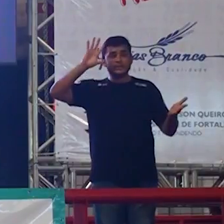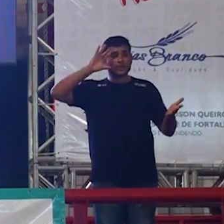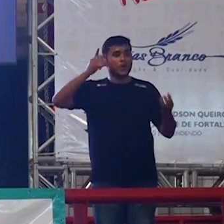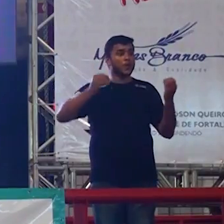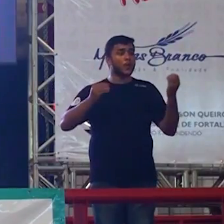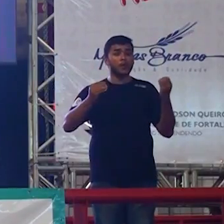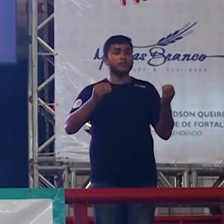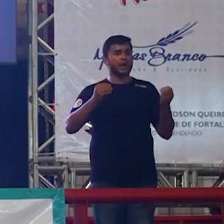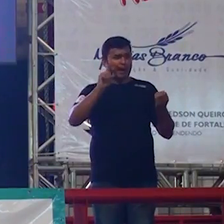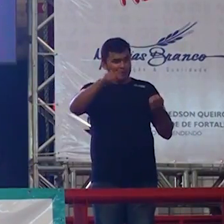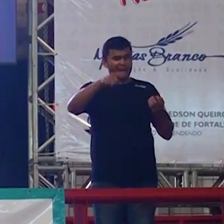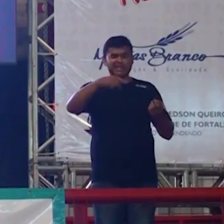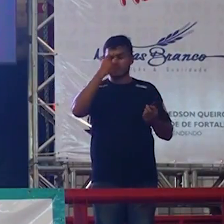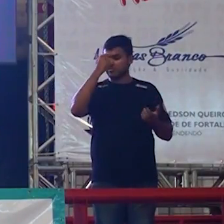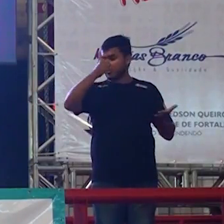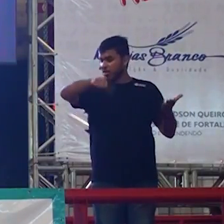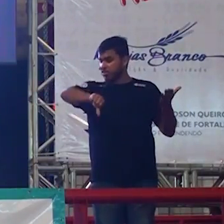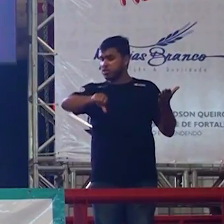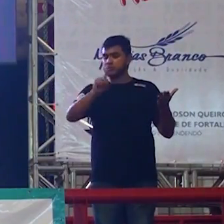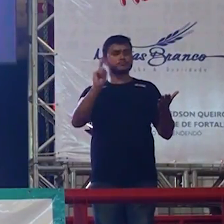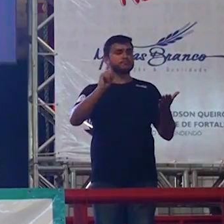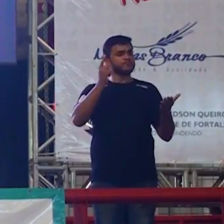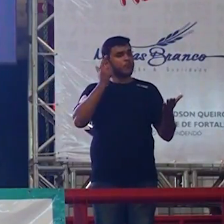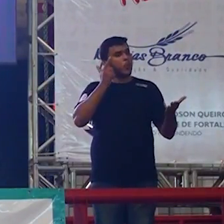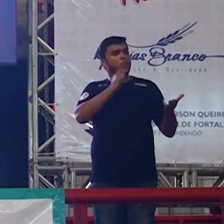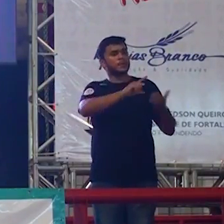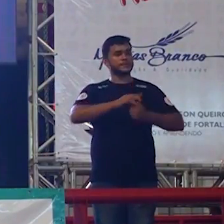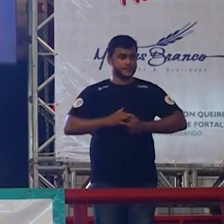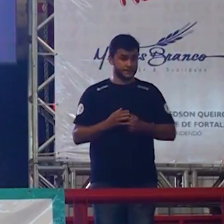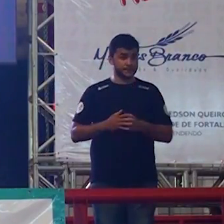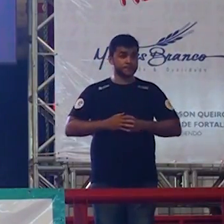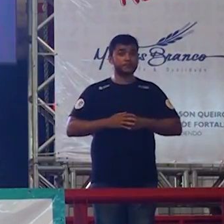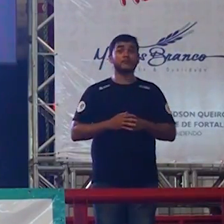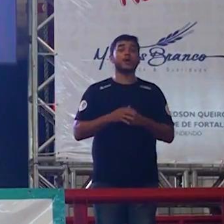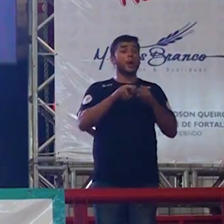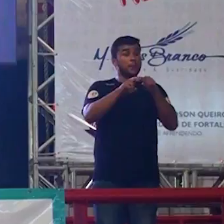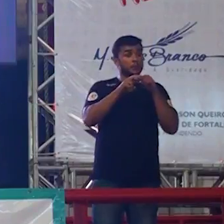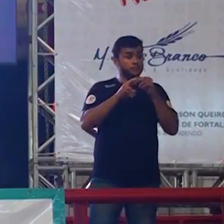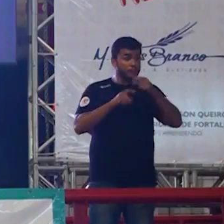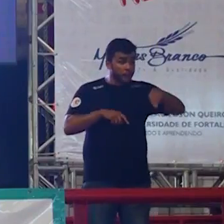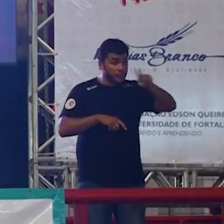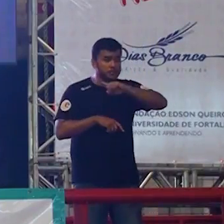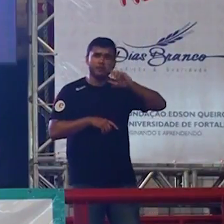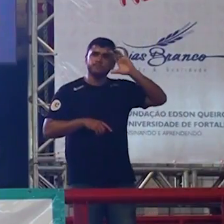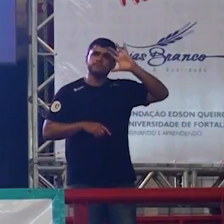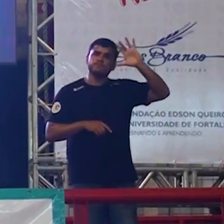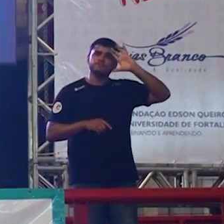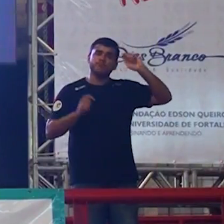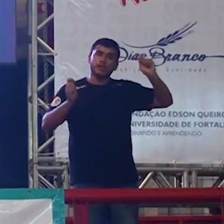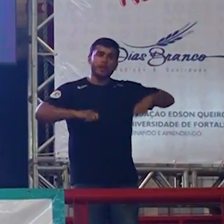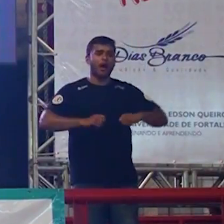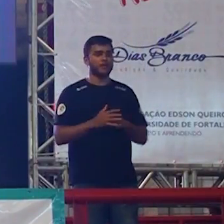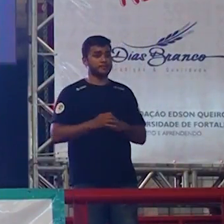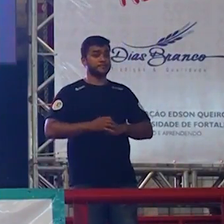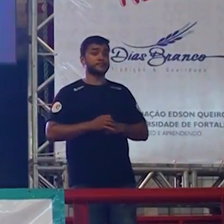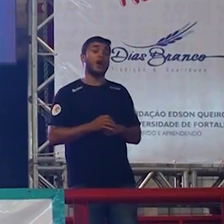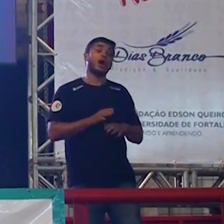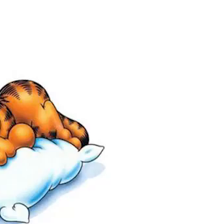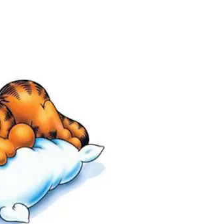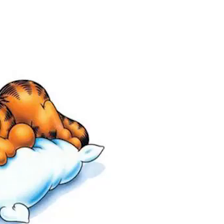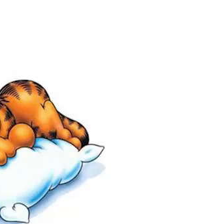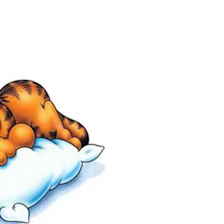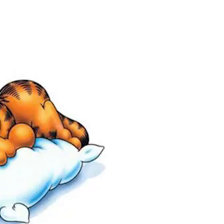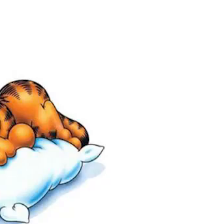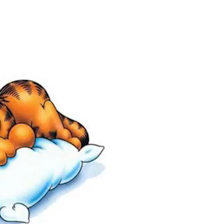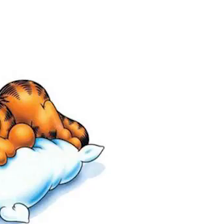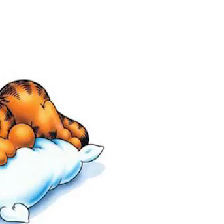enxerga obstáculos. Não enxerga obstáculos. Por isso que eu digo, tenha sonhos. Agora, se você puder,